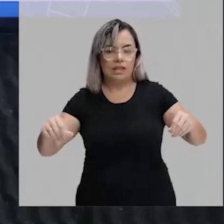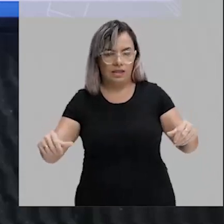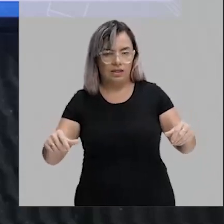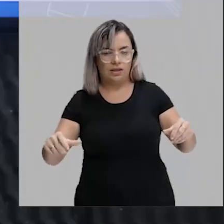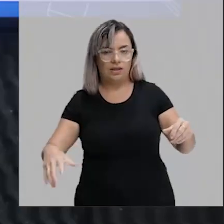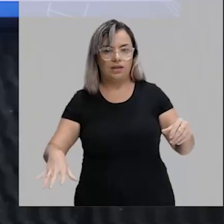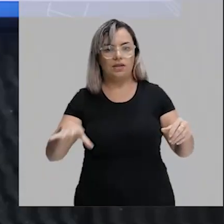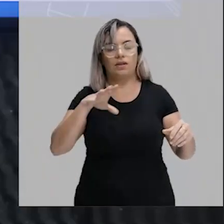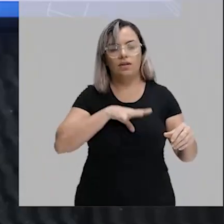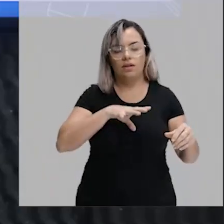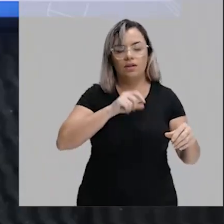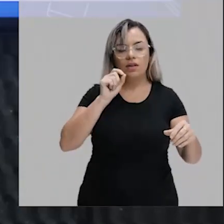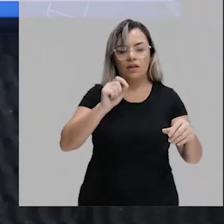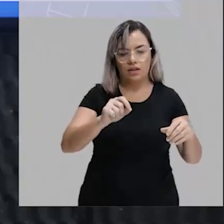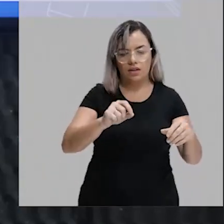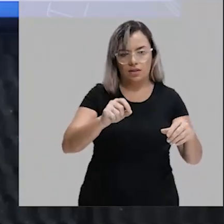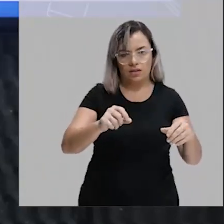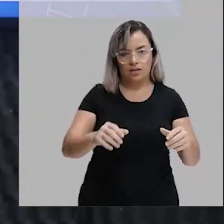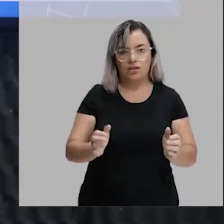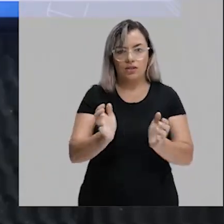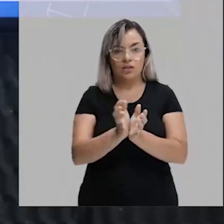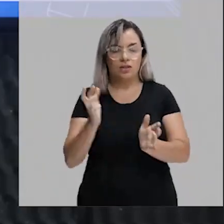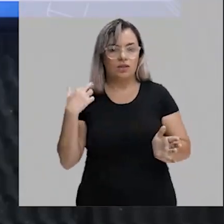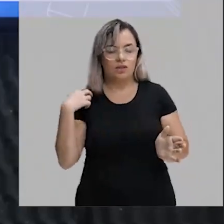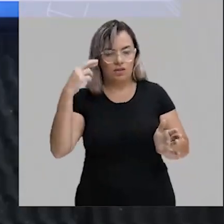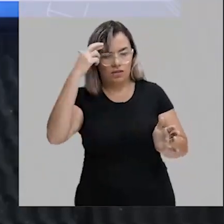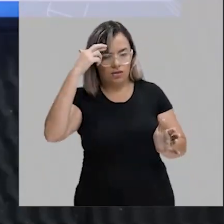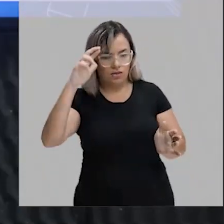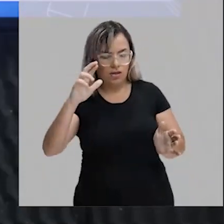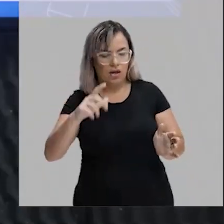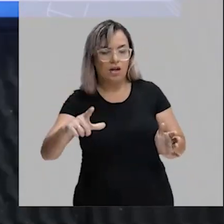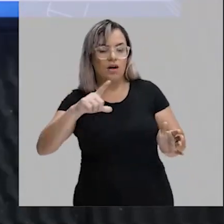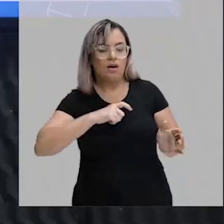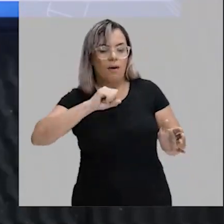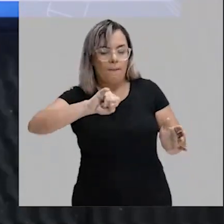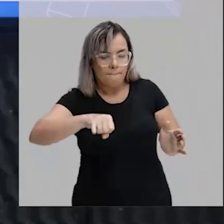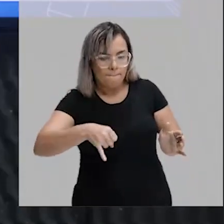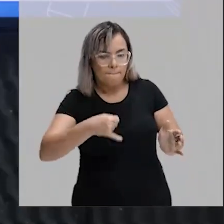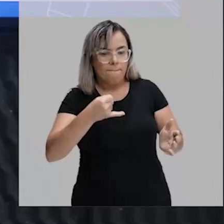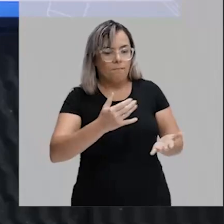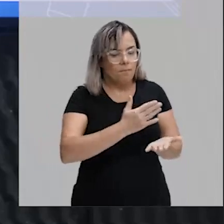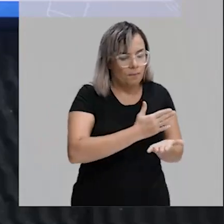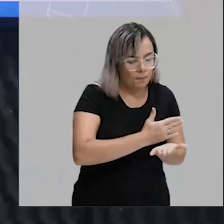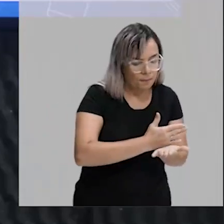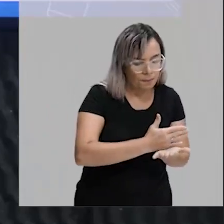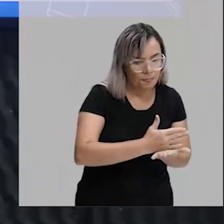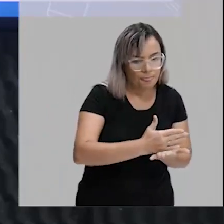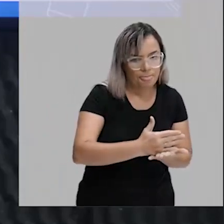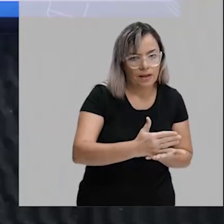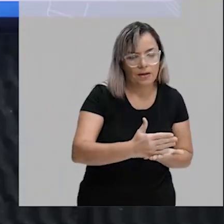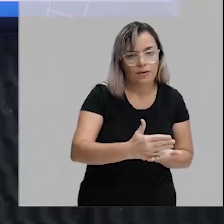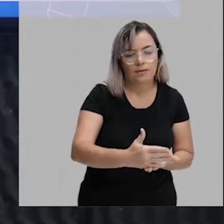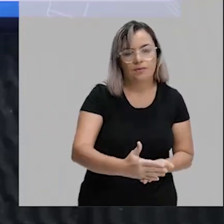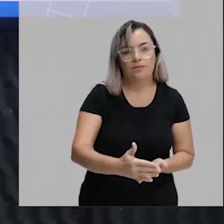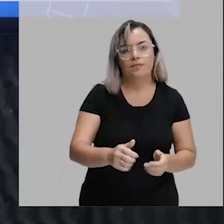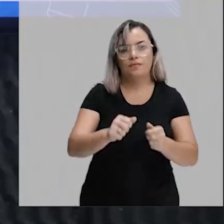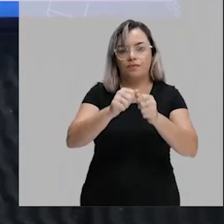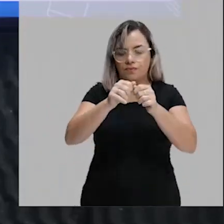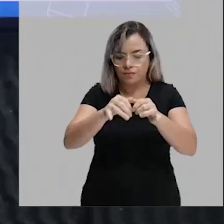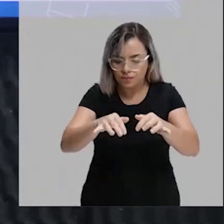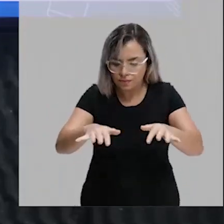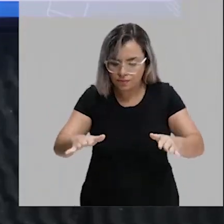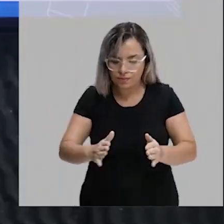esses setores da pequena nobreza, eles teriam uma oportunidade, a partir do movimento da expansão